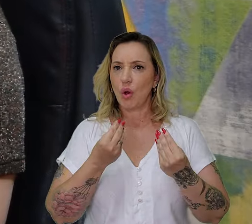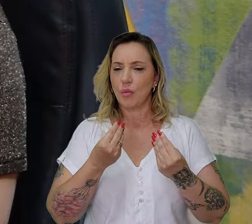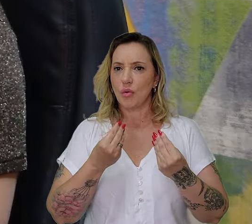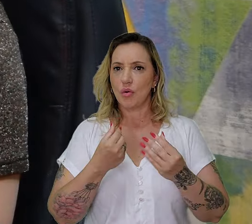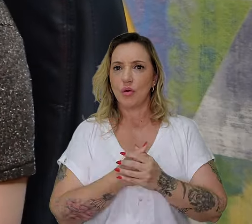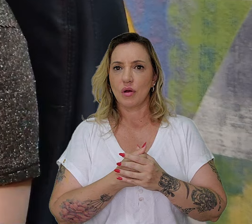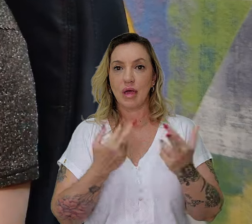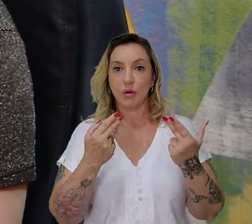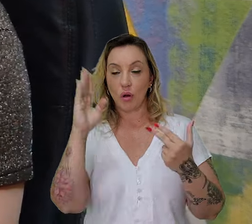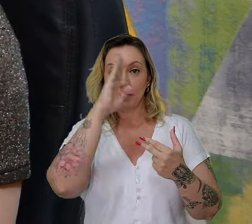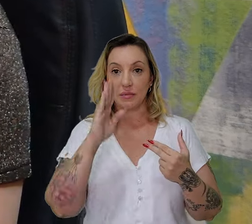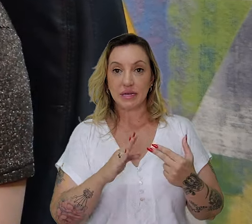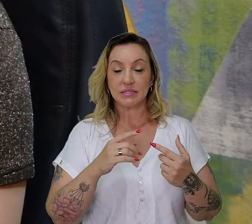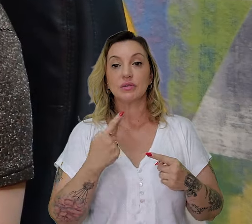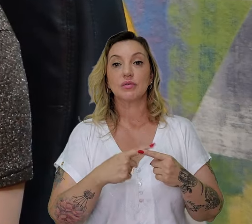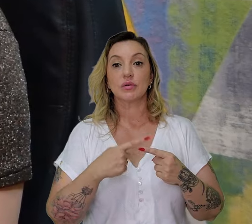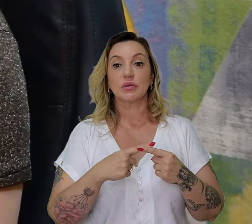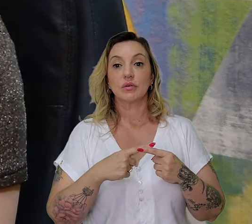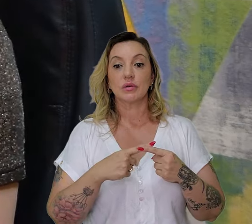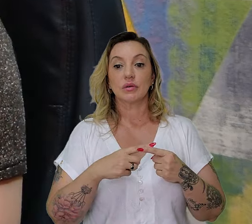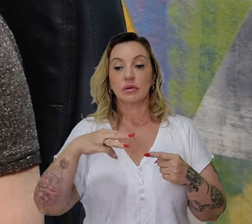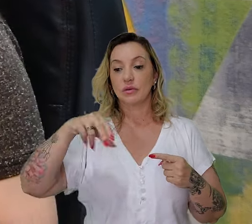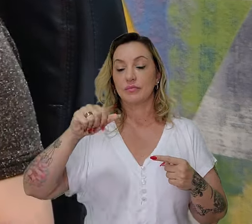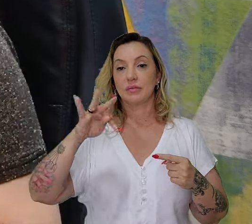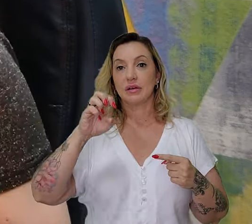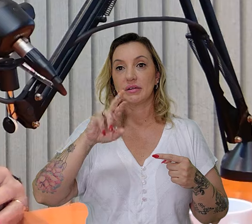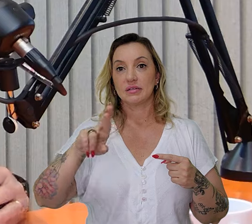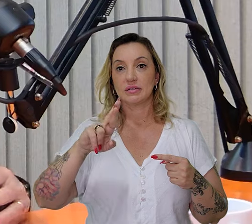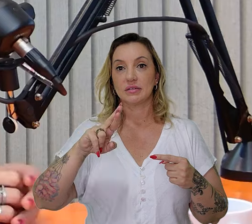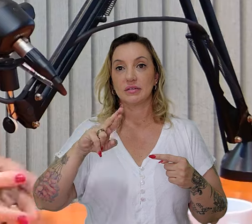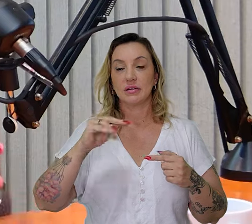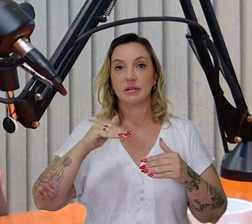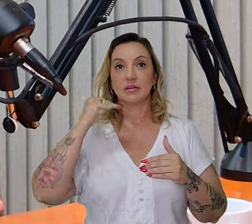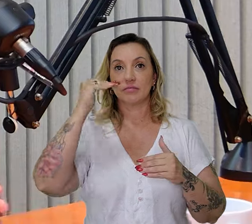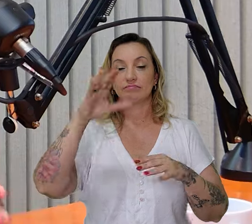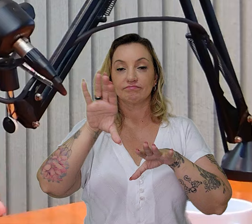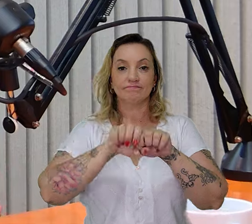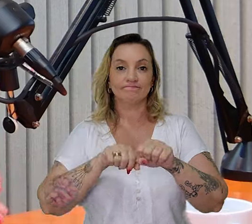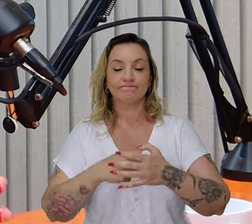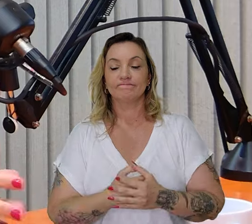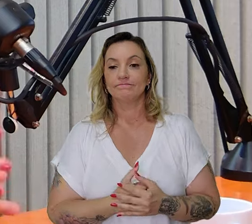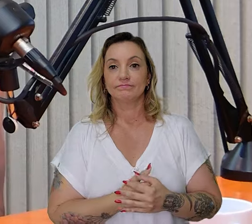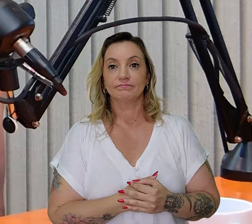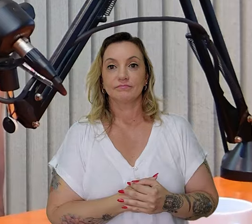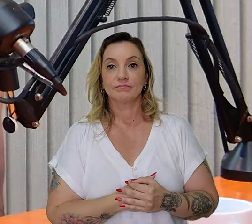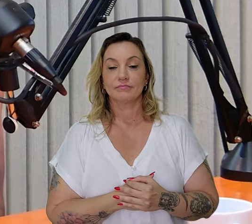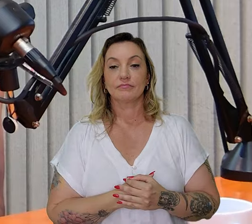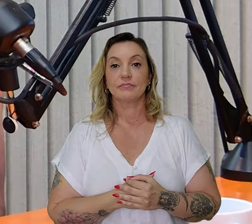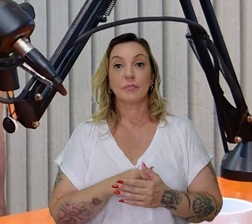porque tem um negócio de Master tem under graduation né eh a fsal ela é bem diferente das